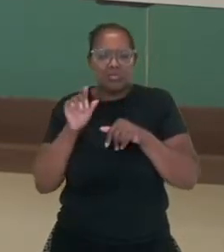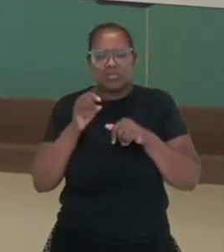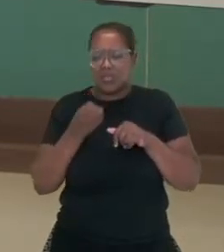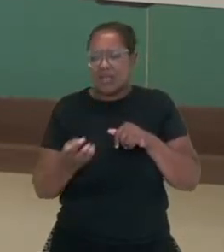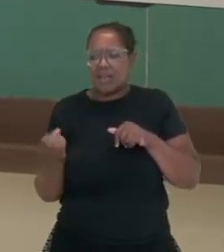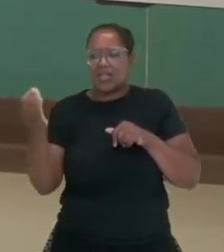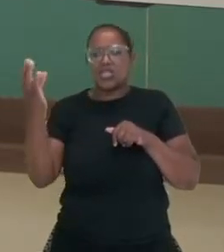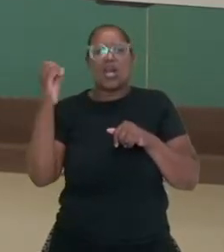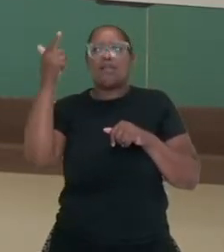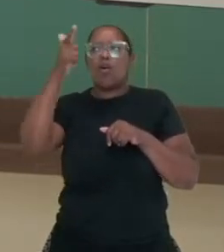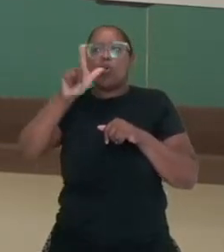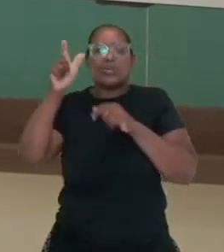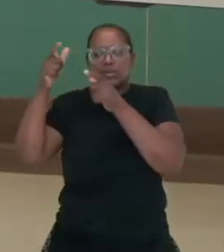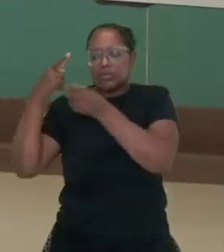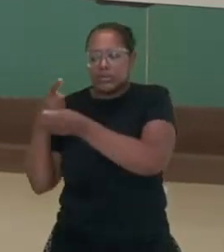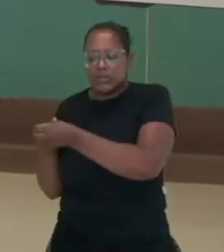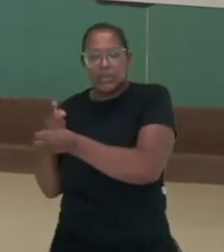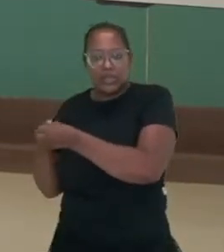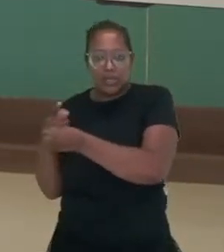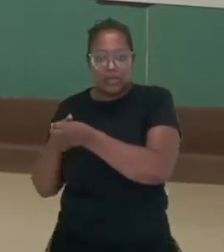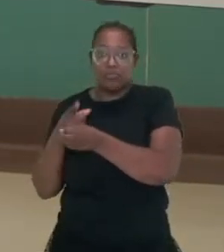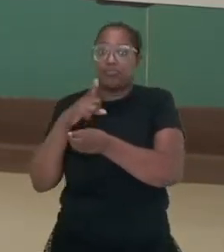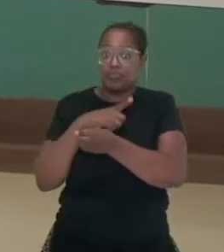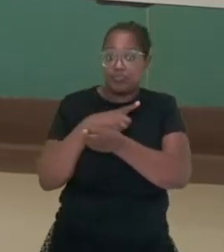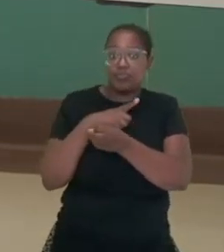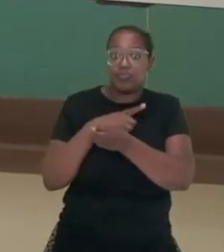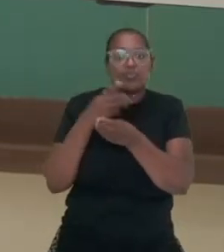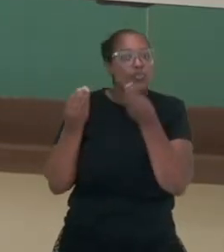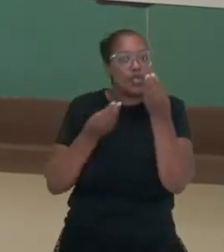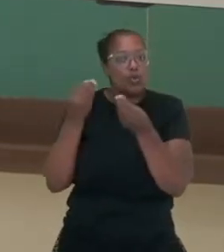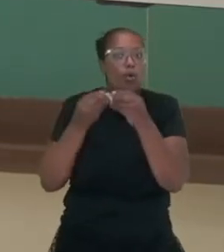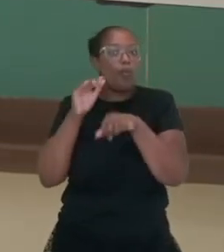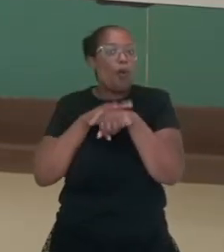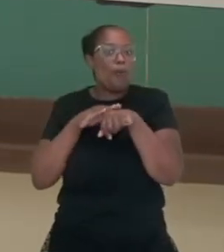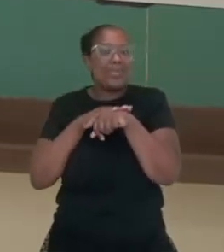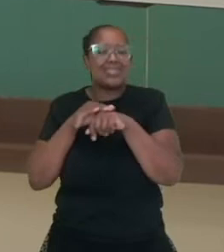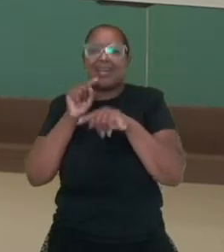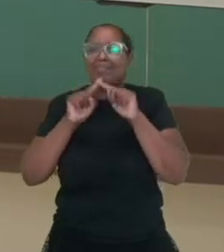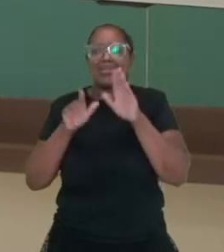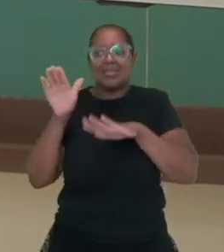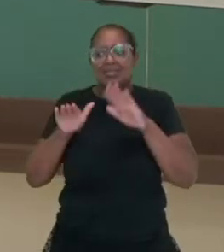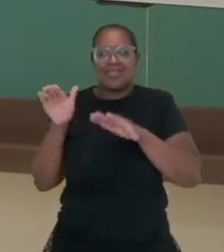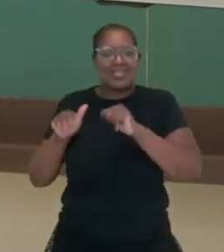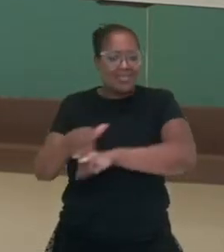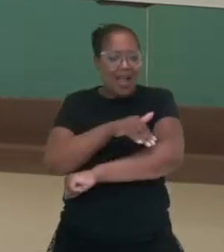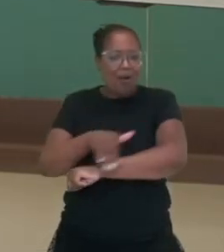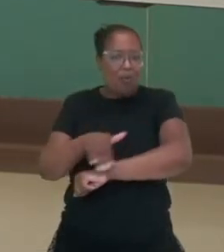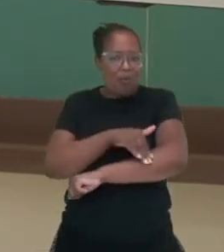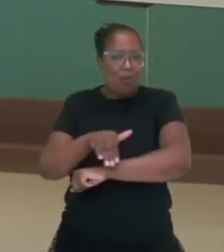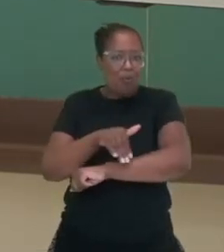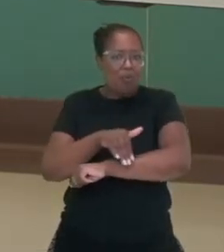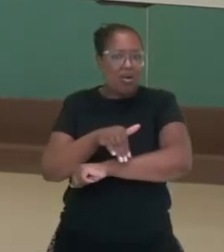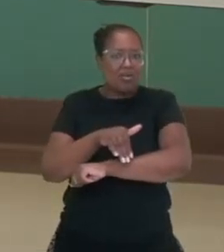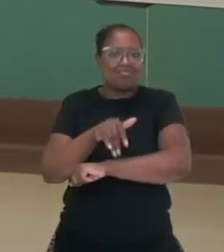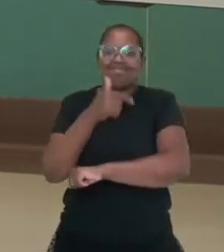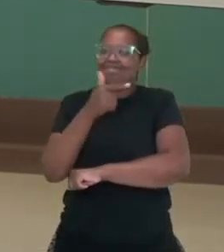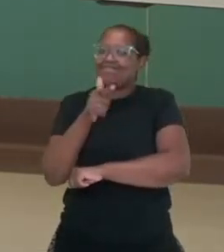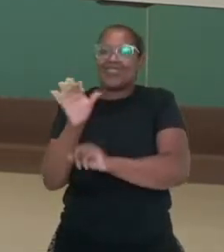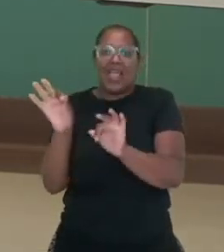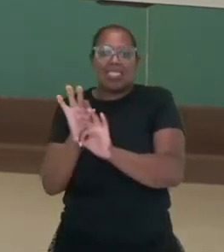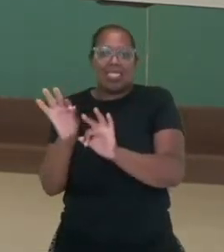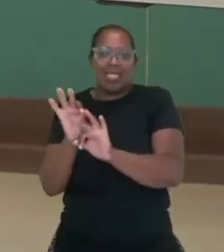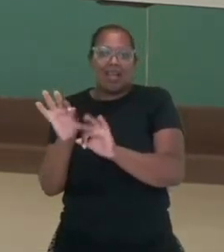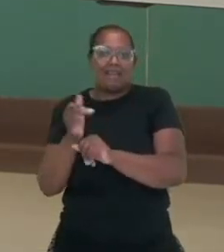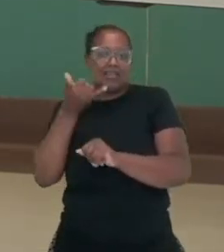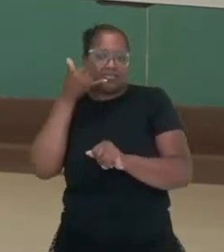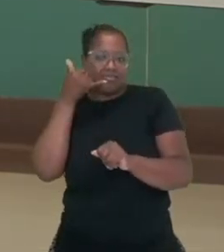cidade onde você estava, você tinha sinal, no caminho, na estrada, você perdia totalmente o sinal do